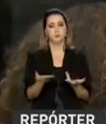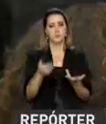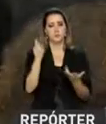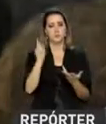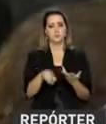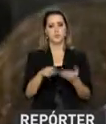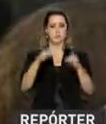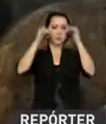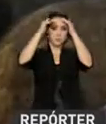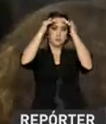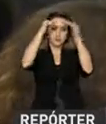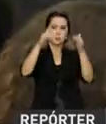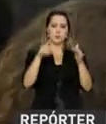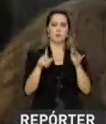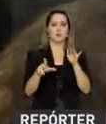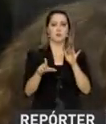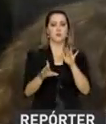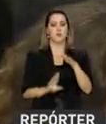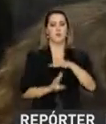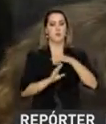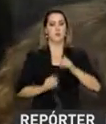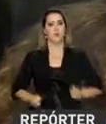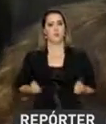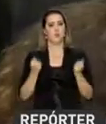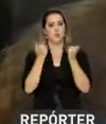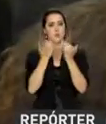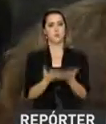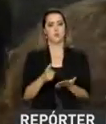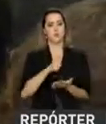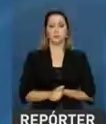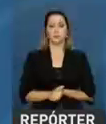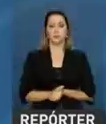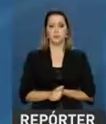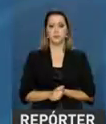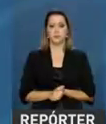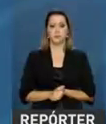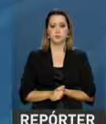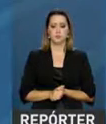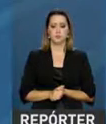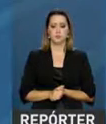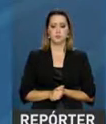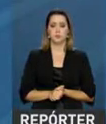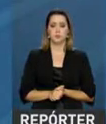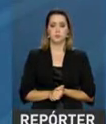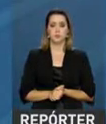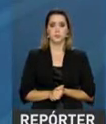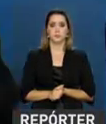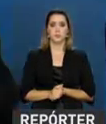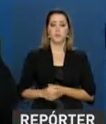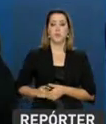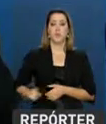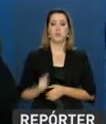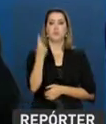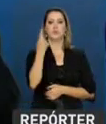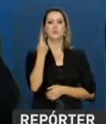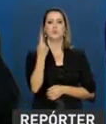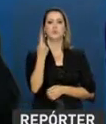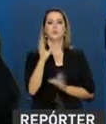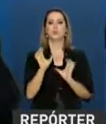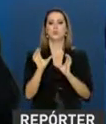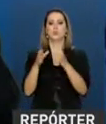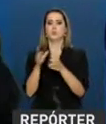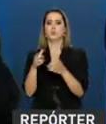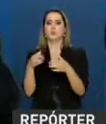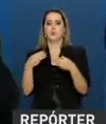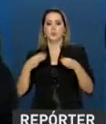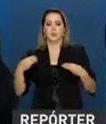o cumprimento do teto dos gastos que nós teremos nos próximos anos. Era o único setor do Ministério que